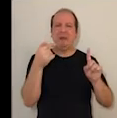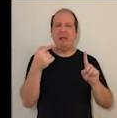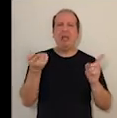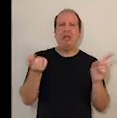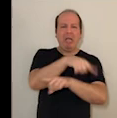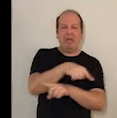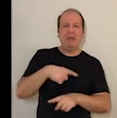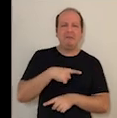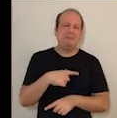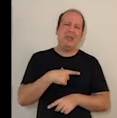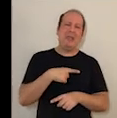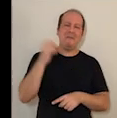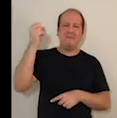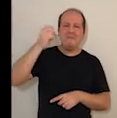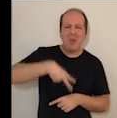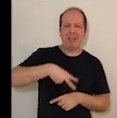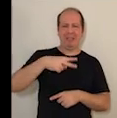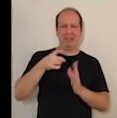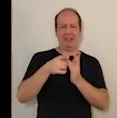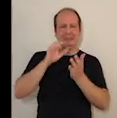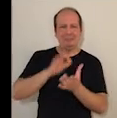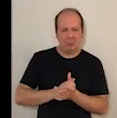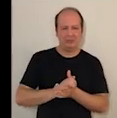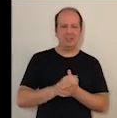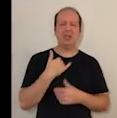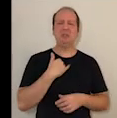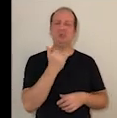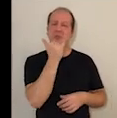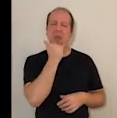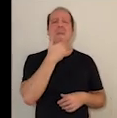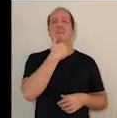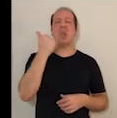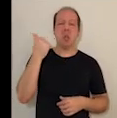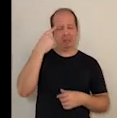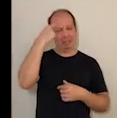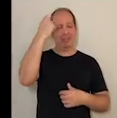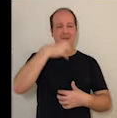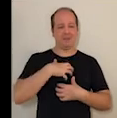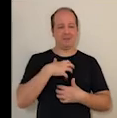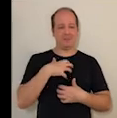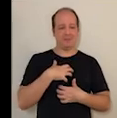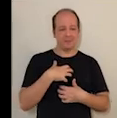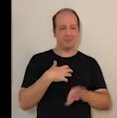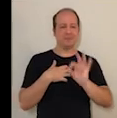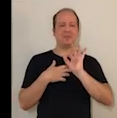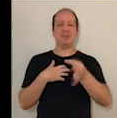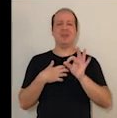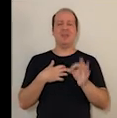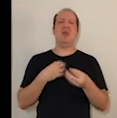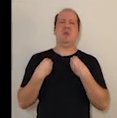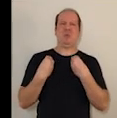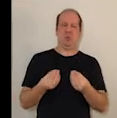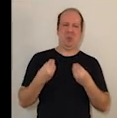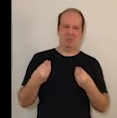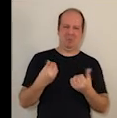Não lhe bastou tirar o dinheiro, quis violentar a minha esposa também, que eu trouxe aqui com as melhores das intenções.